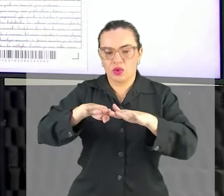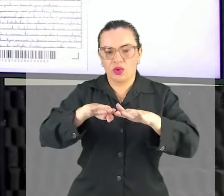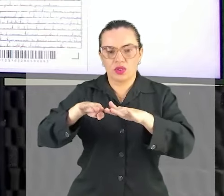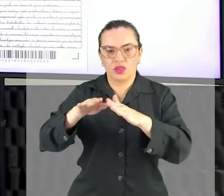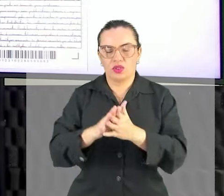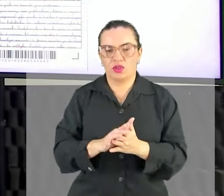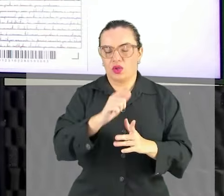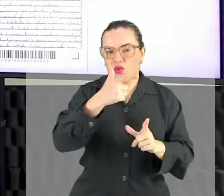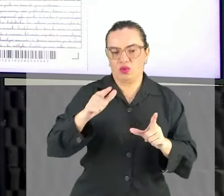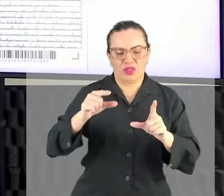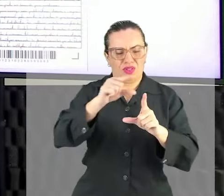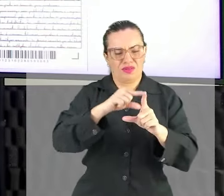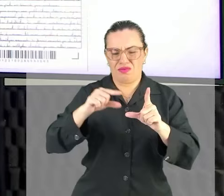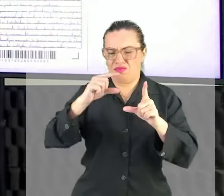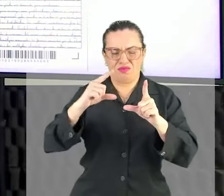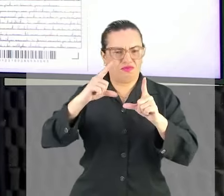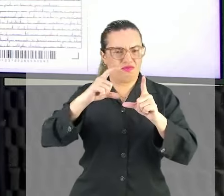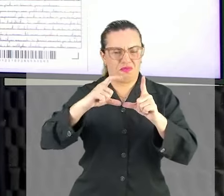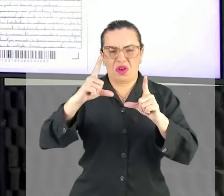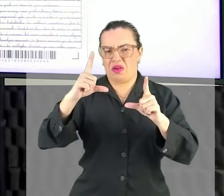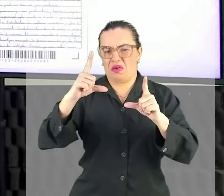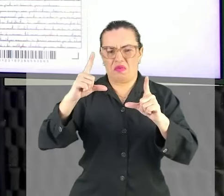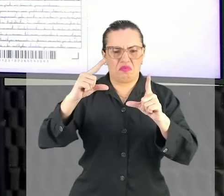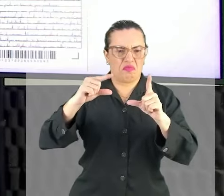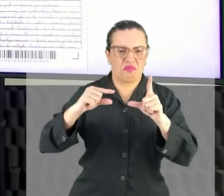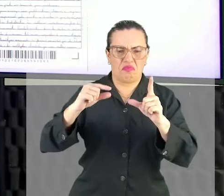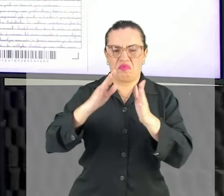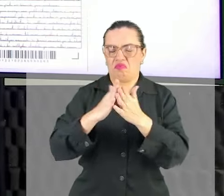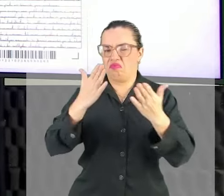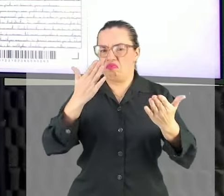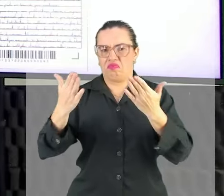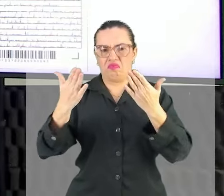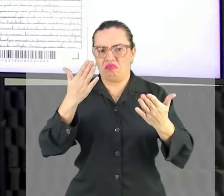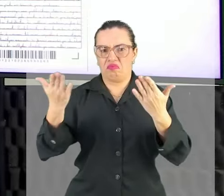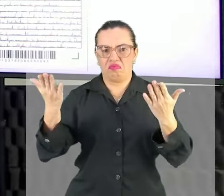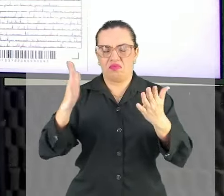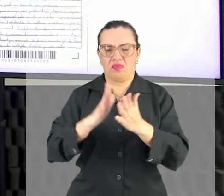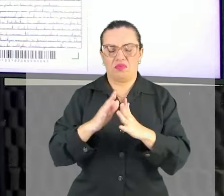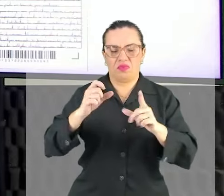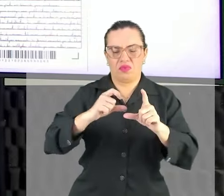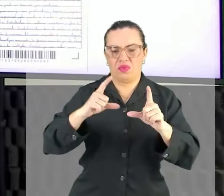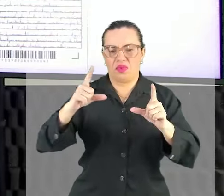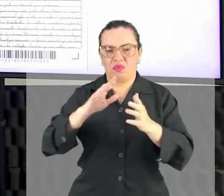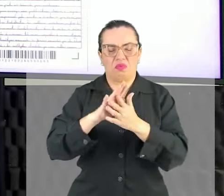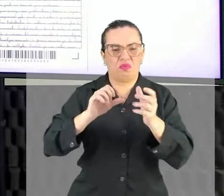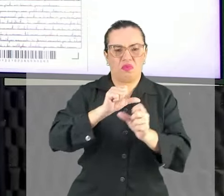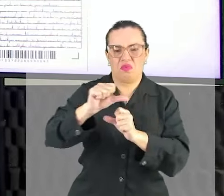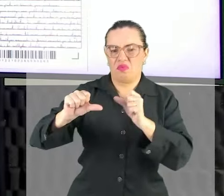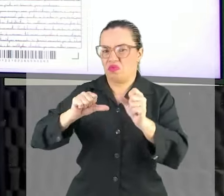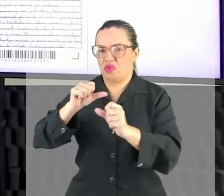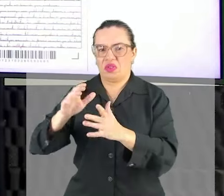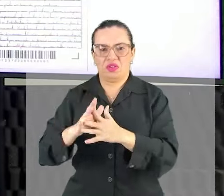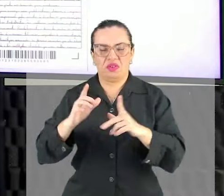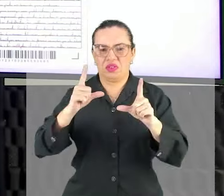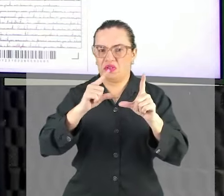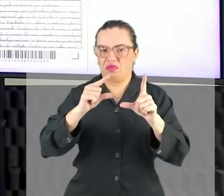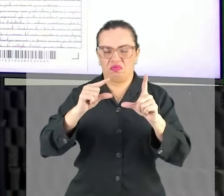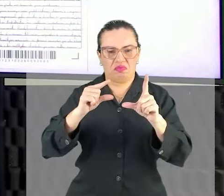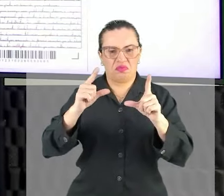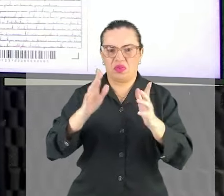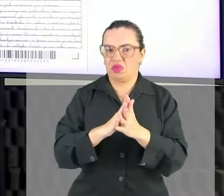letras maiores do que as outras, como você pode ver. Não temos ali grandes mudanças nessa letra. É uma